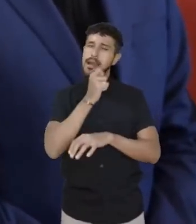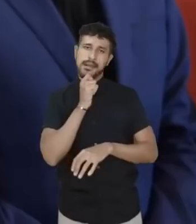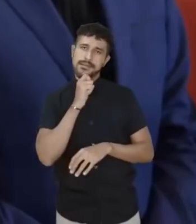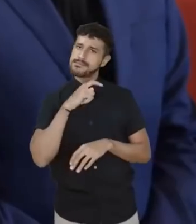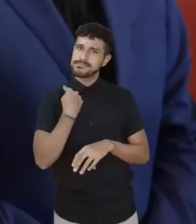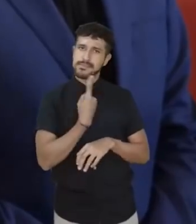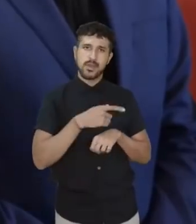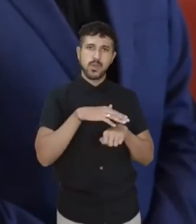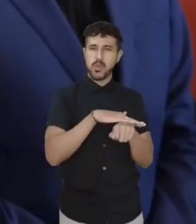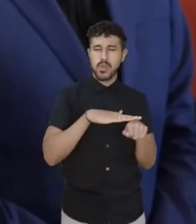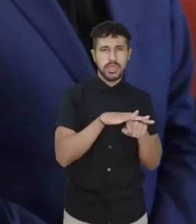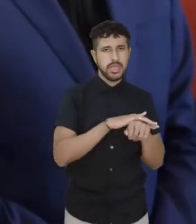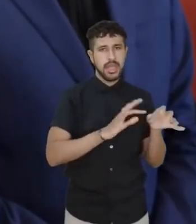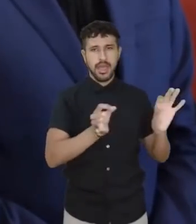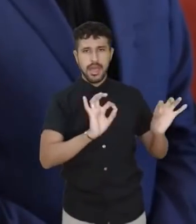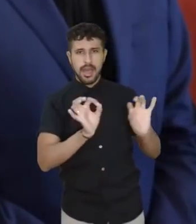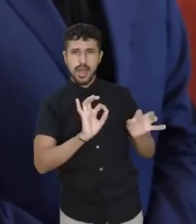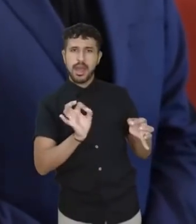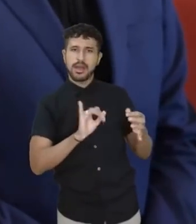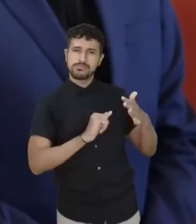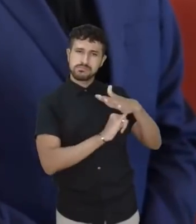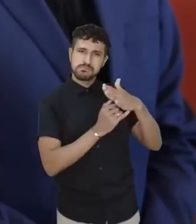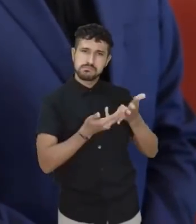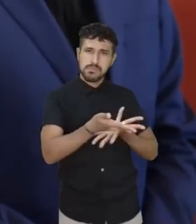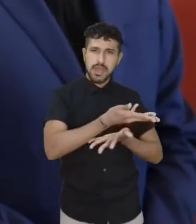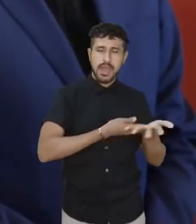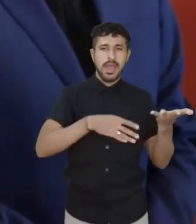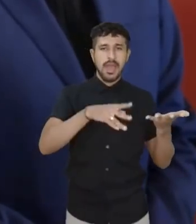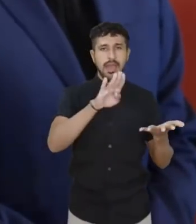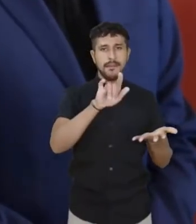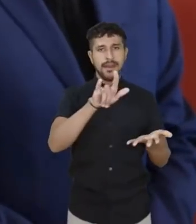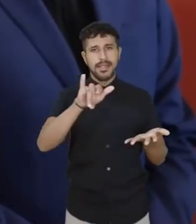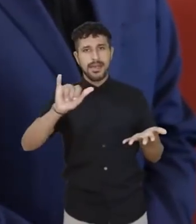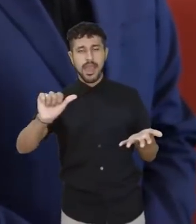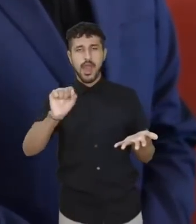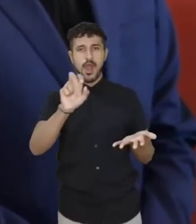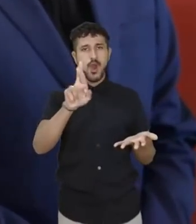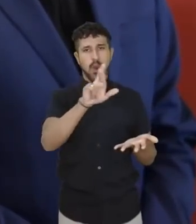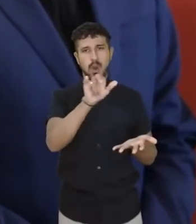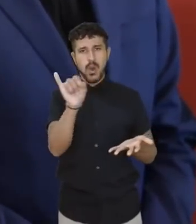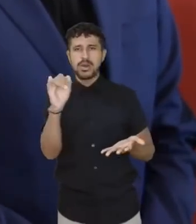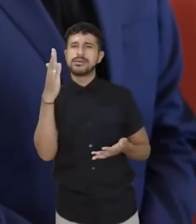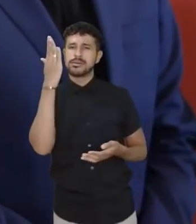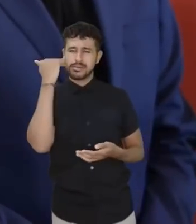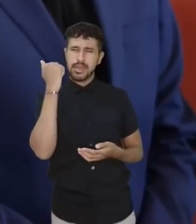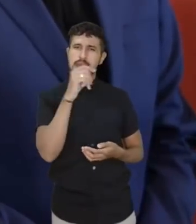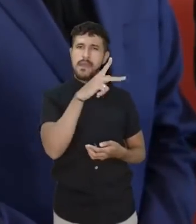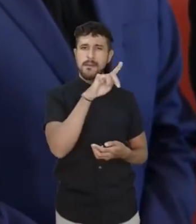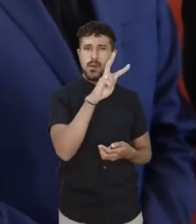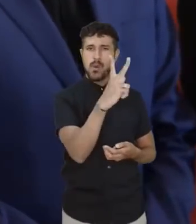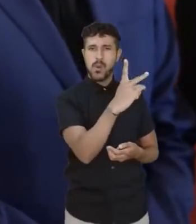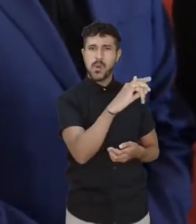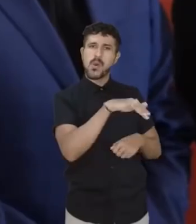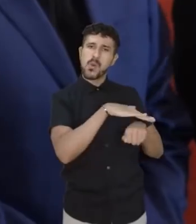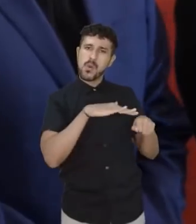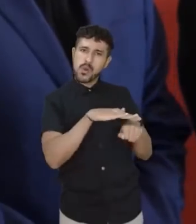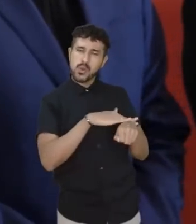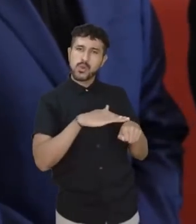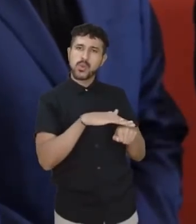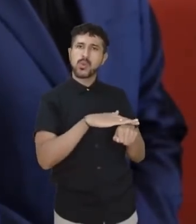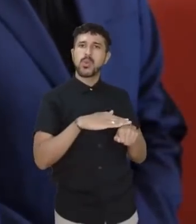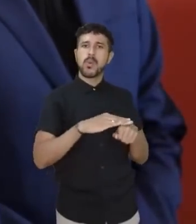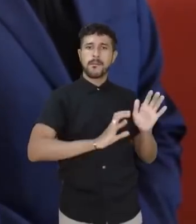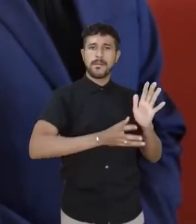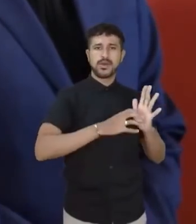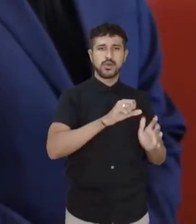uma conversa institucional com o Baleia Rossi, que é o presidente. Sei que o Paulinho tem conversado muito, solidariedade, né? Tem conversado muito,